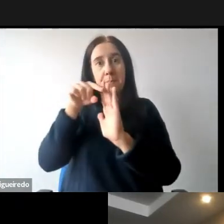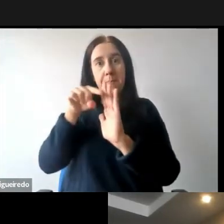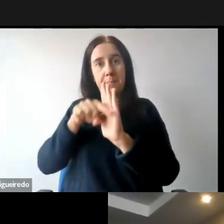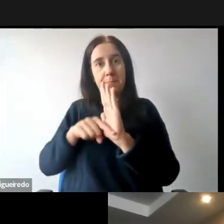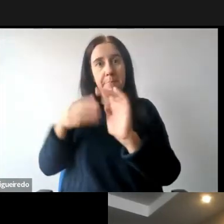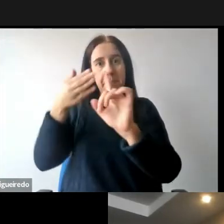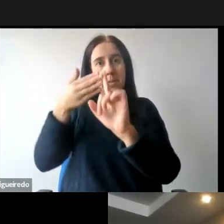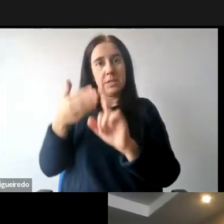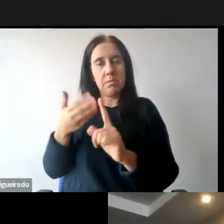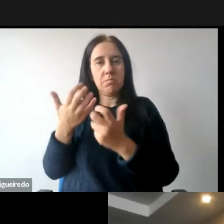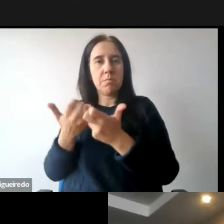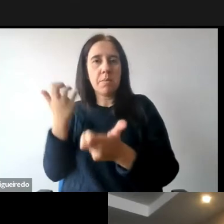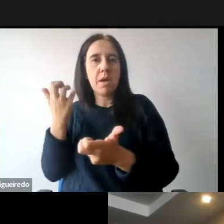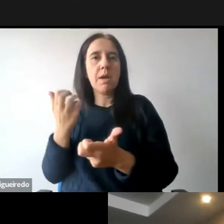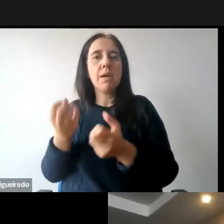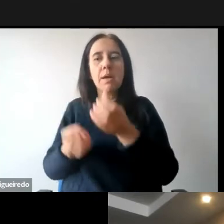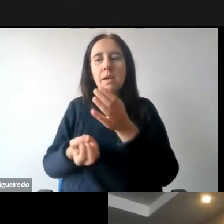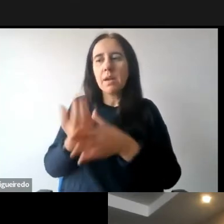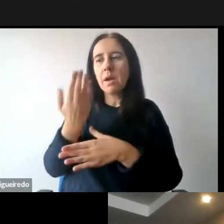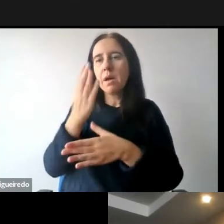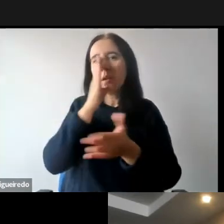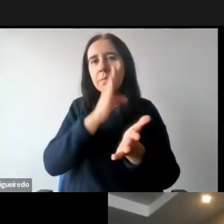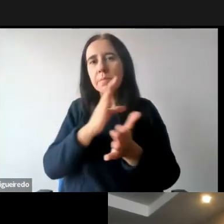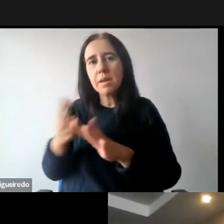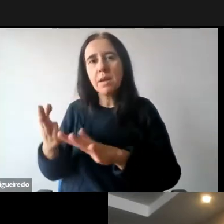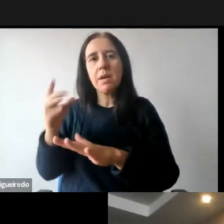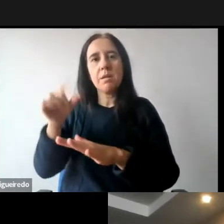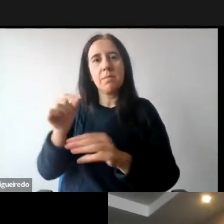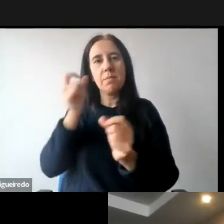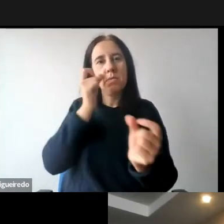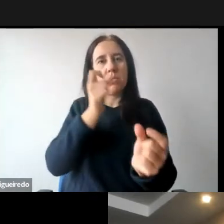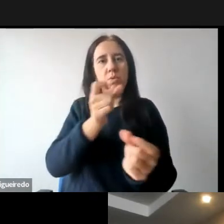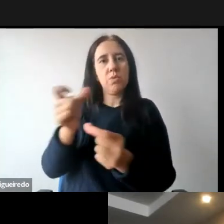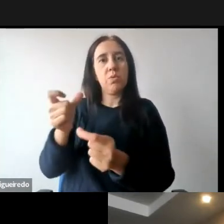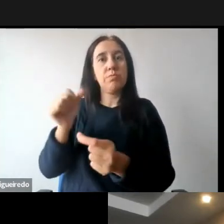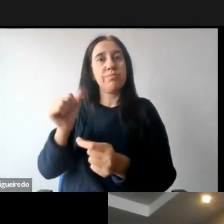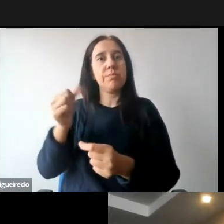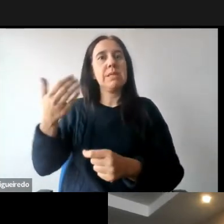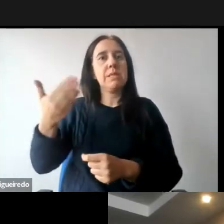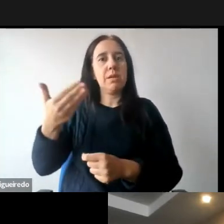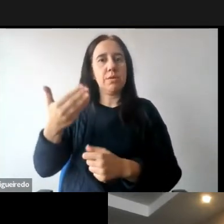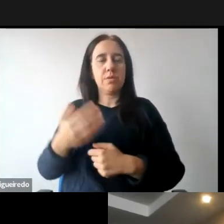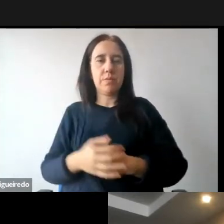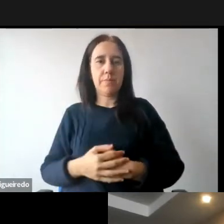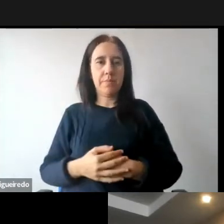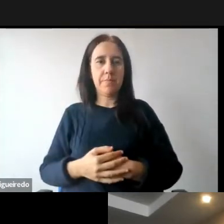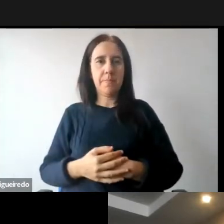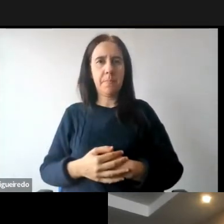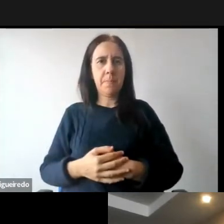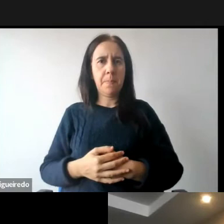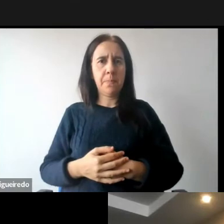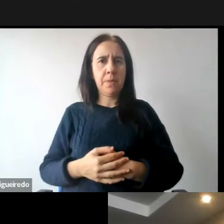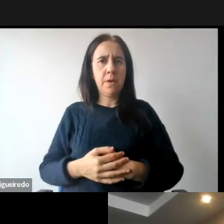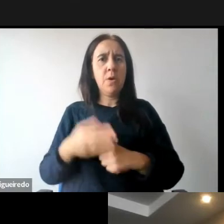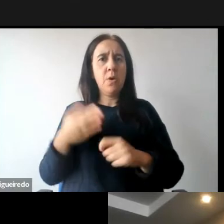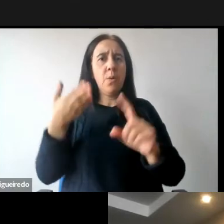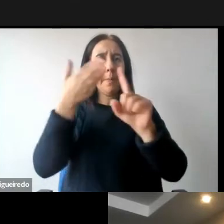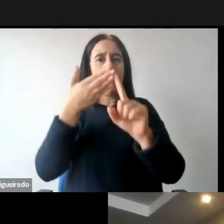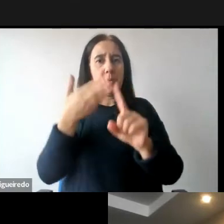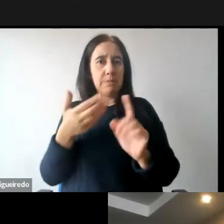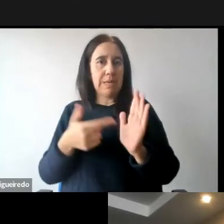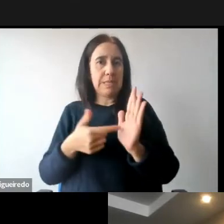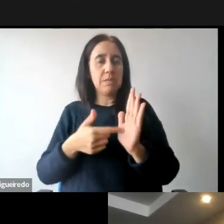na criação, na aplicação, no controlo do direito. Princípios estes que, tendo uma